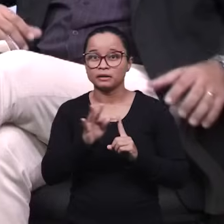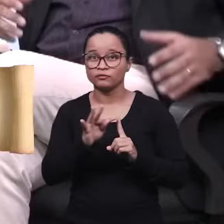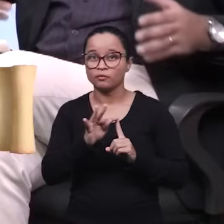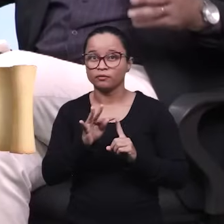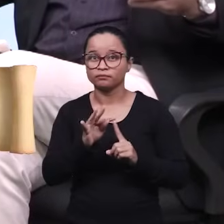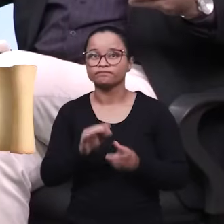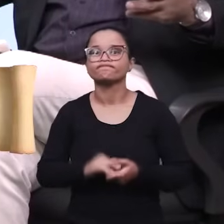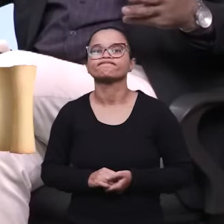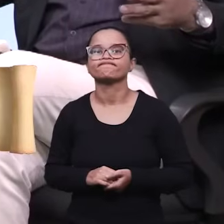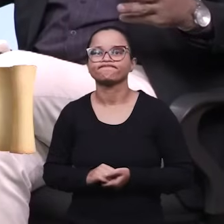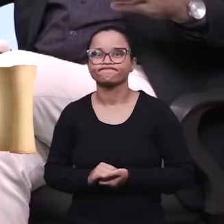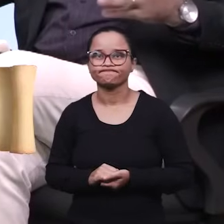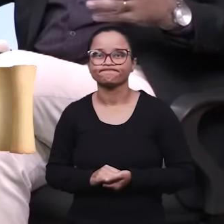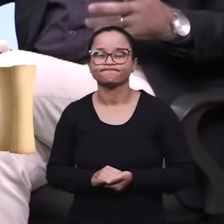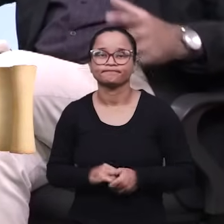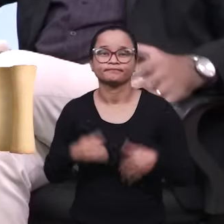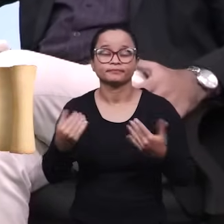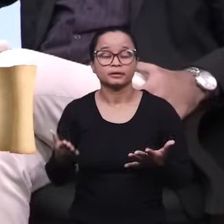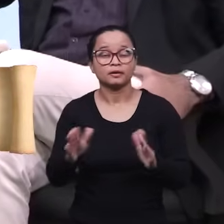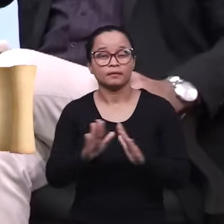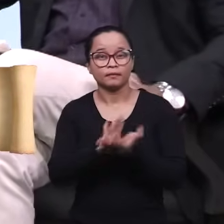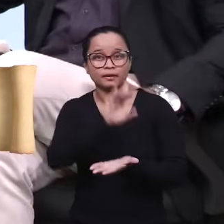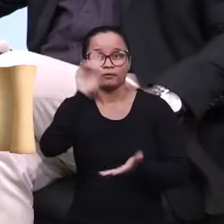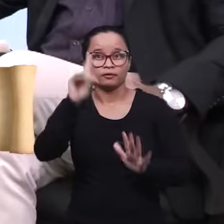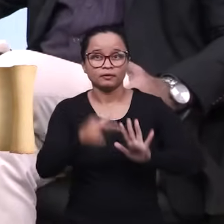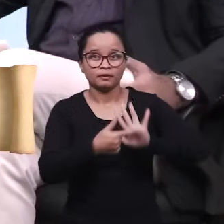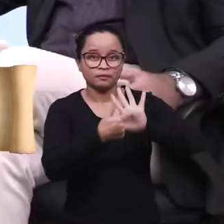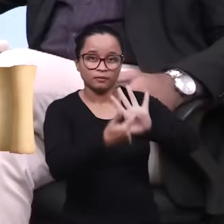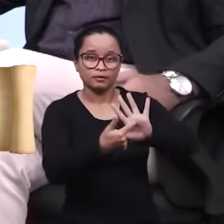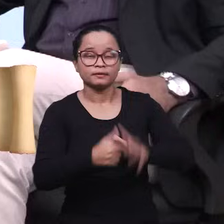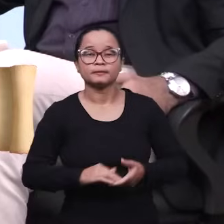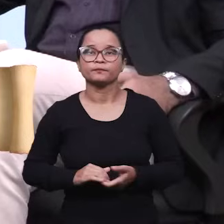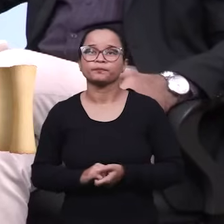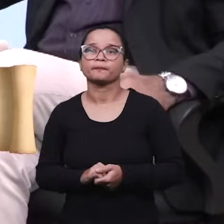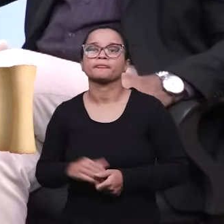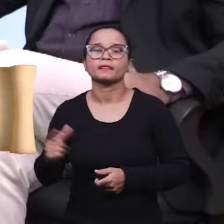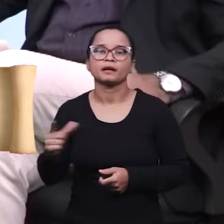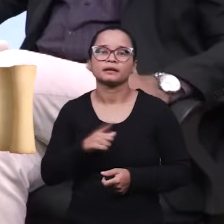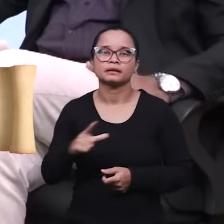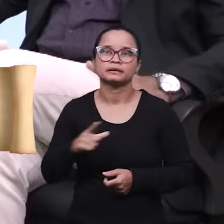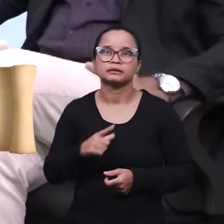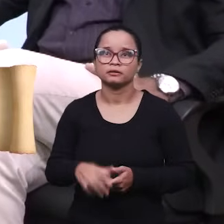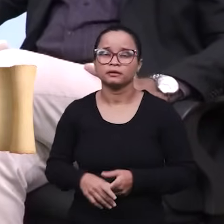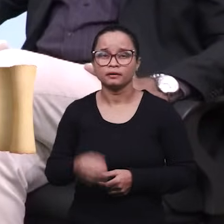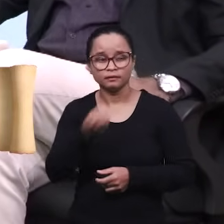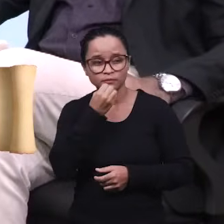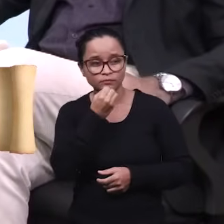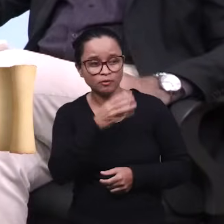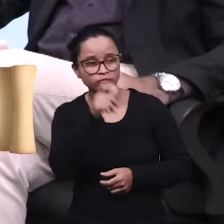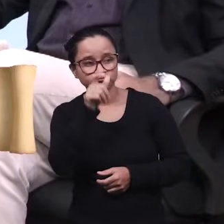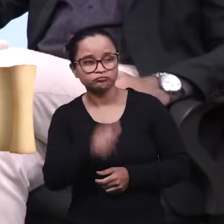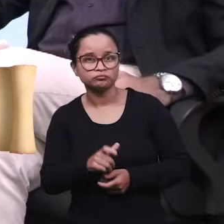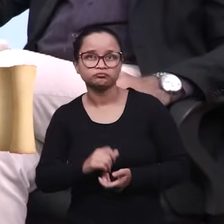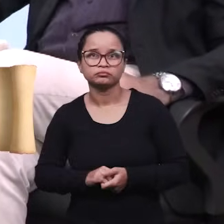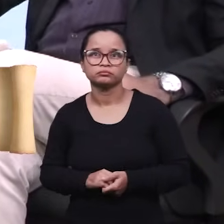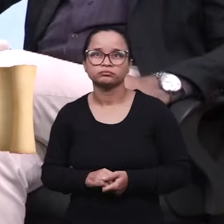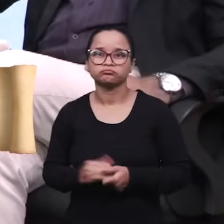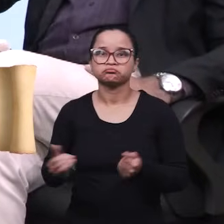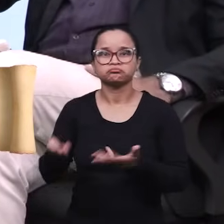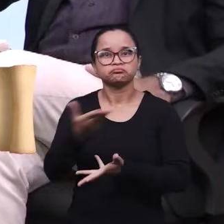né? E a palavra vai nos falar que ele tinha uma boa reputação entre os